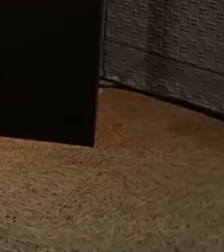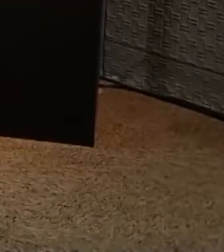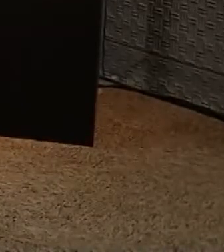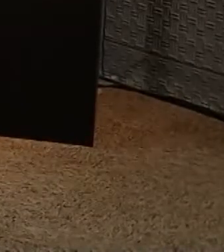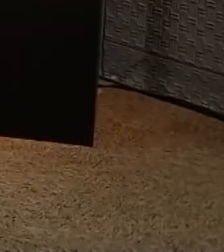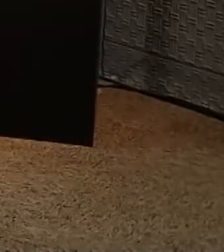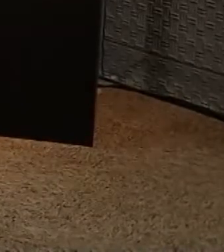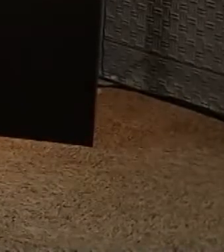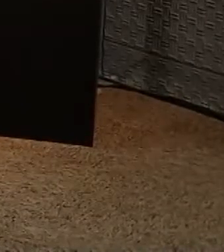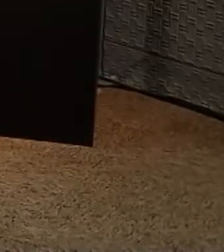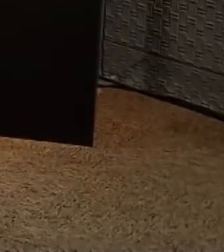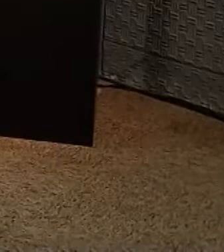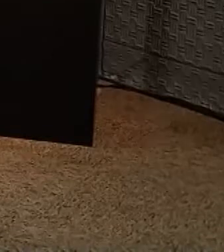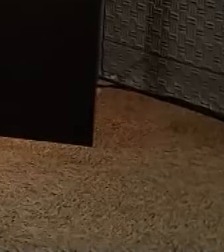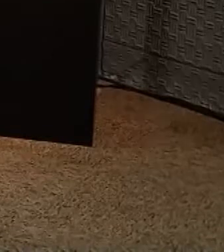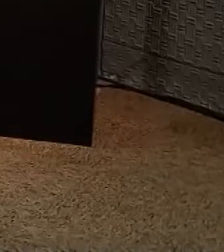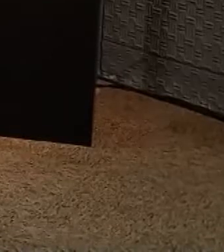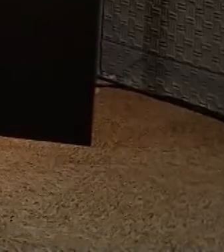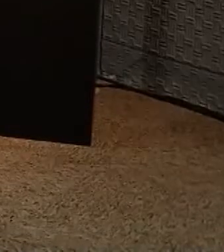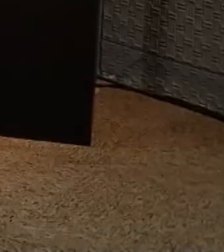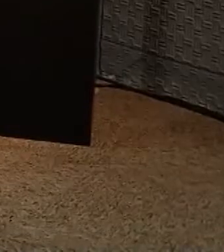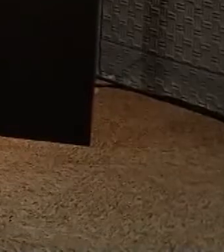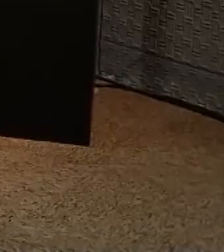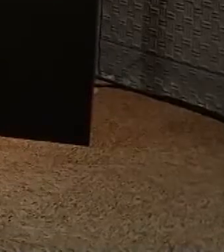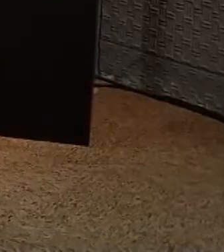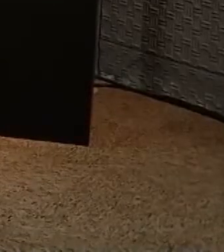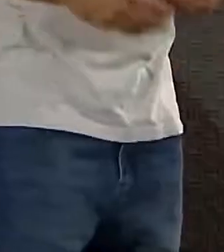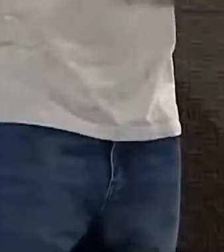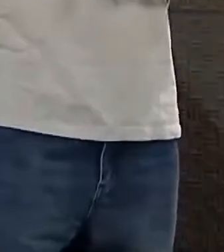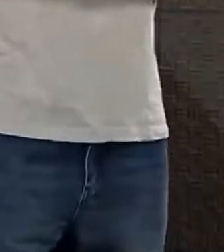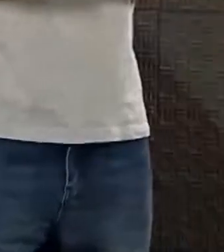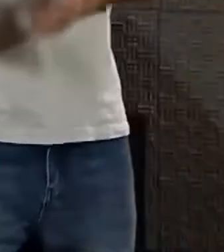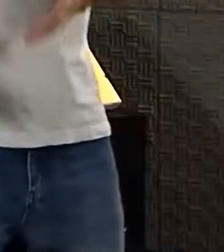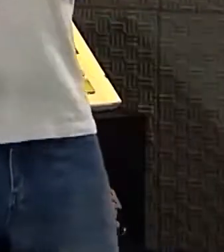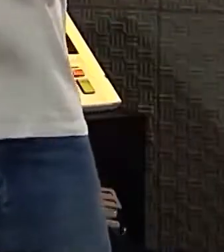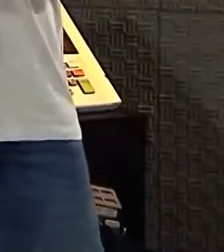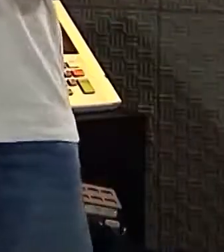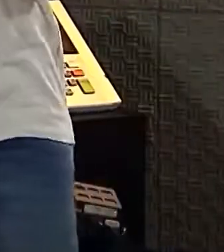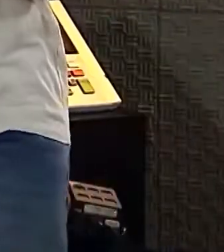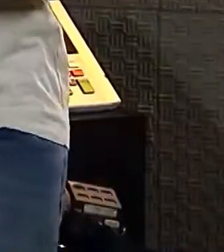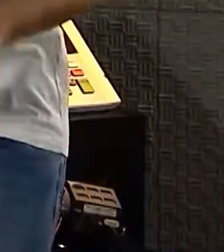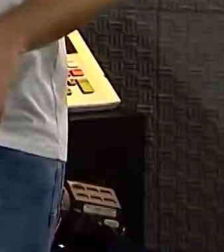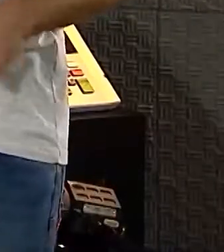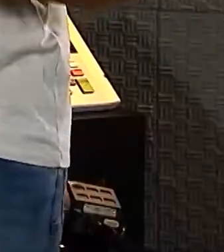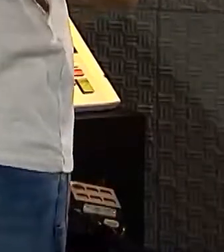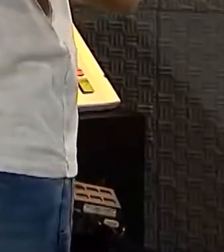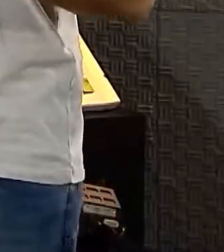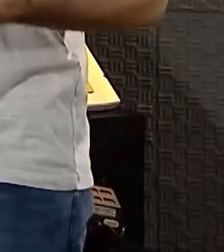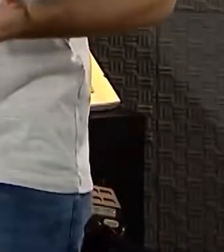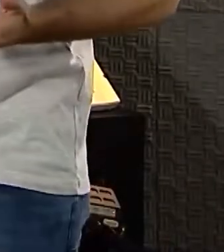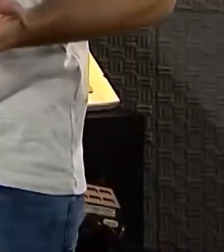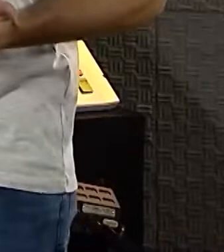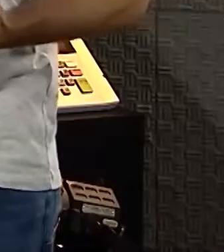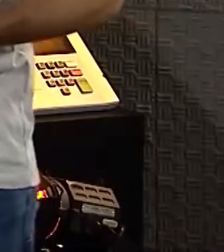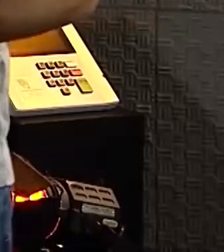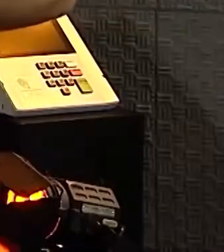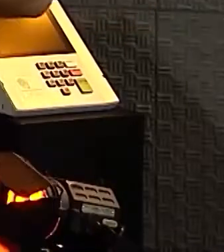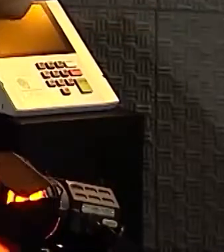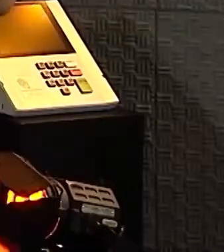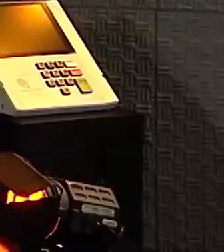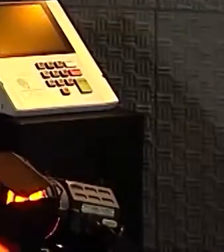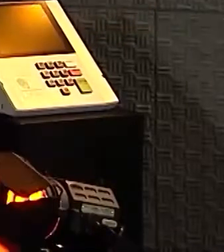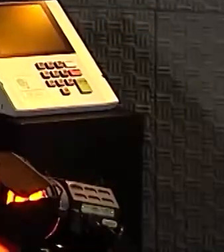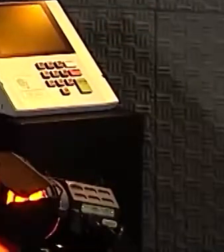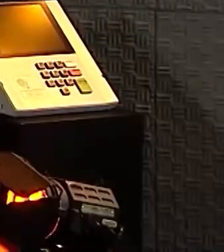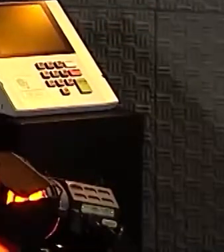com o pedido de que fossem tratadas com a reserva necessária. Só que aí, o documento de mais de 700 páginas que o TSE